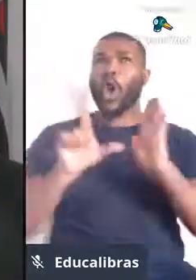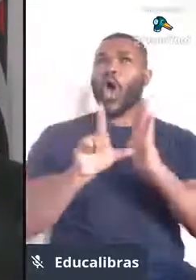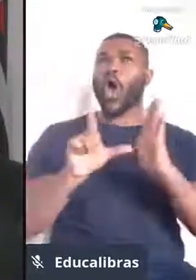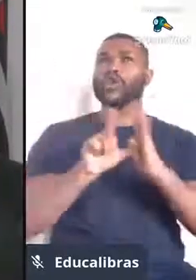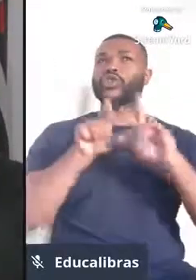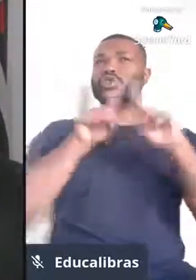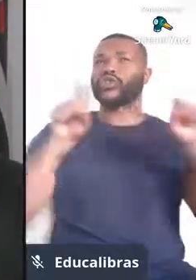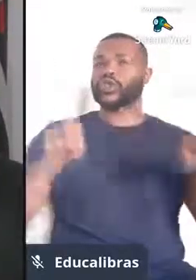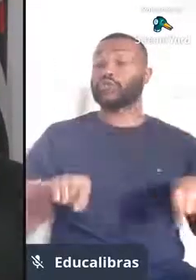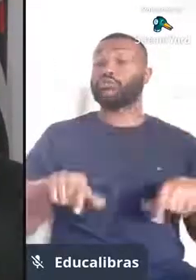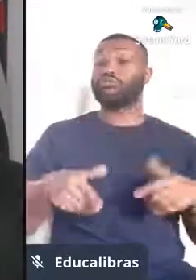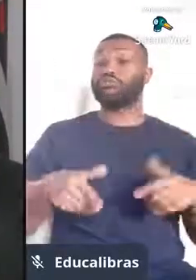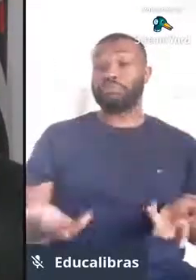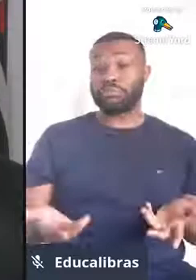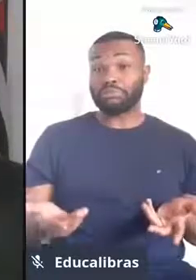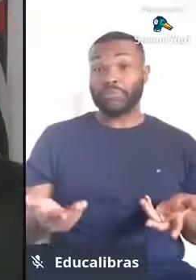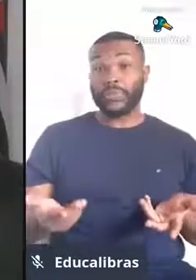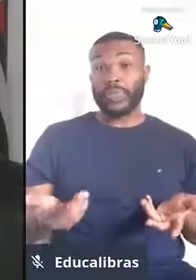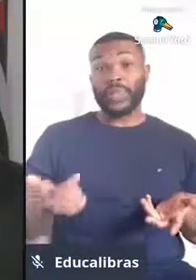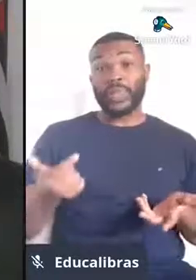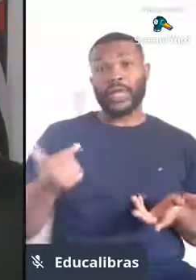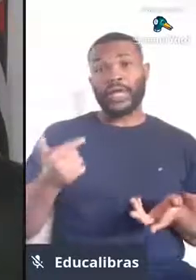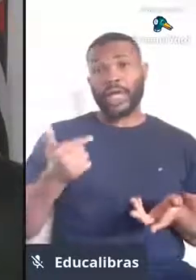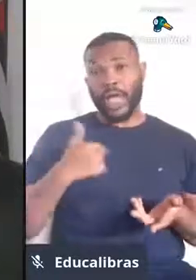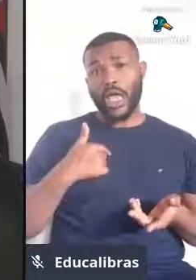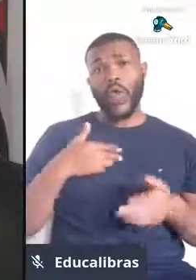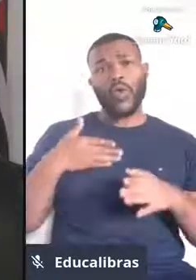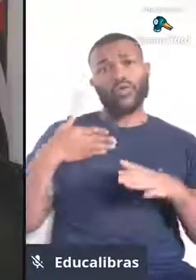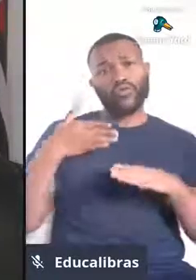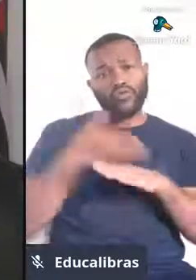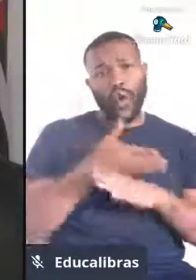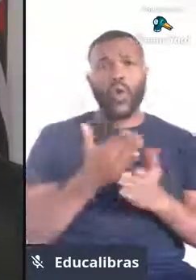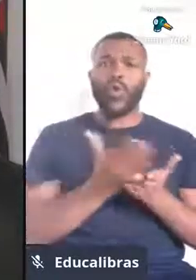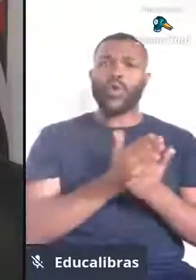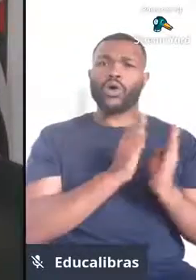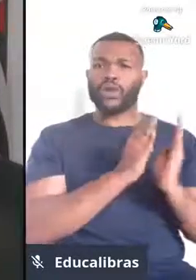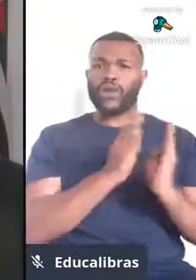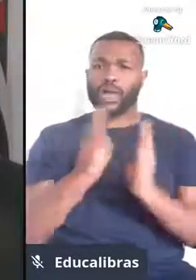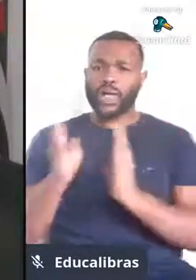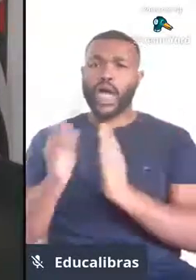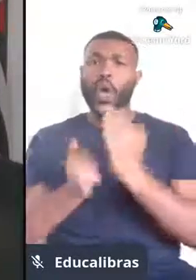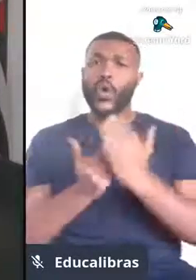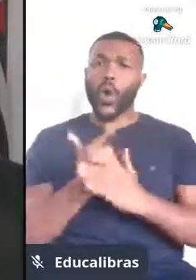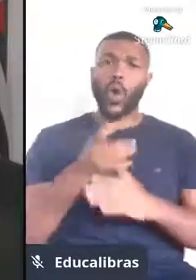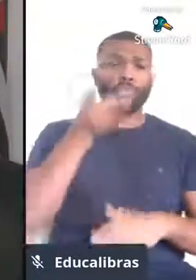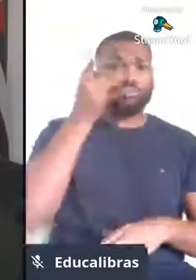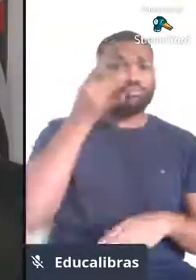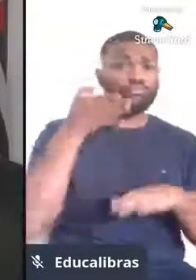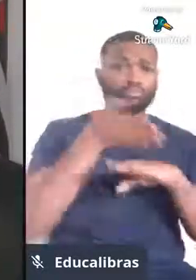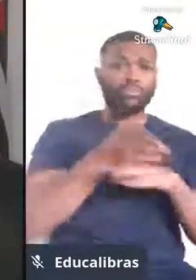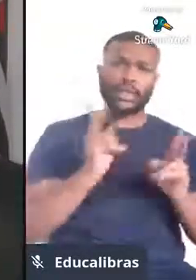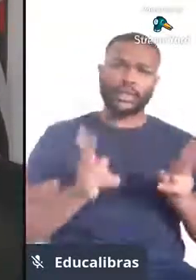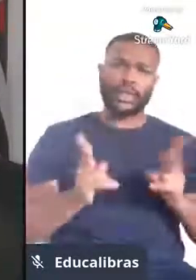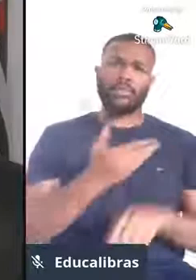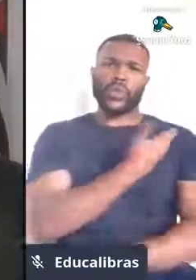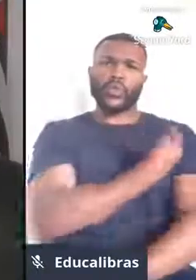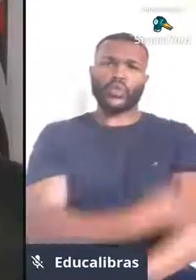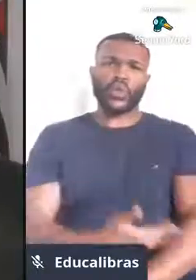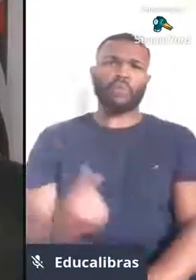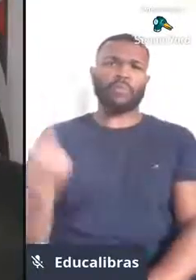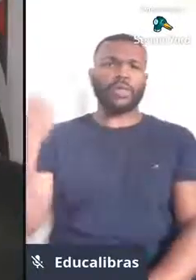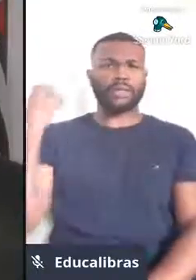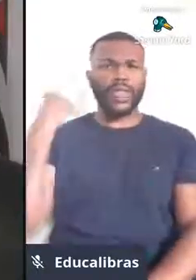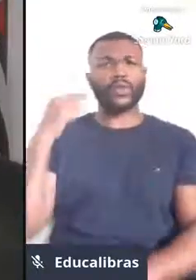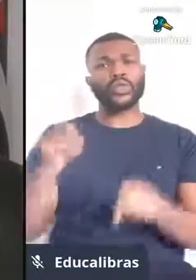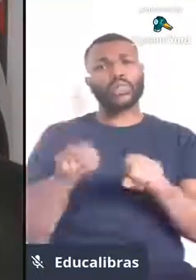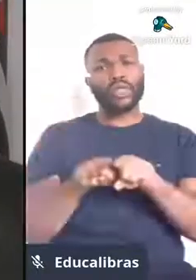sou rato de livraria, eu gosto na livraria, eu compro sempre os livros físicos na livraria, enfim. É claro que você compra no digital, às vezes